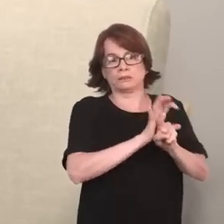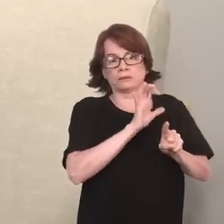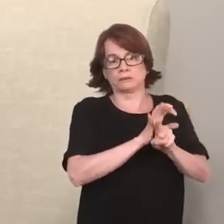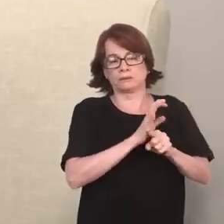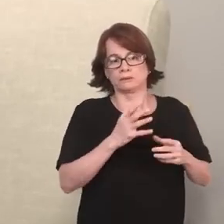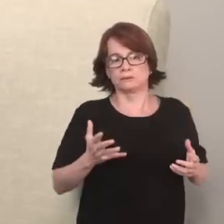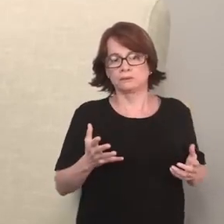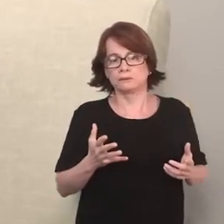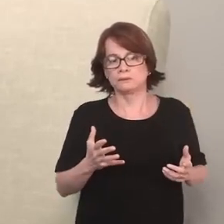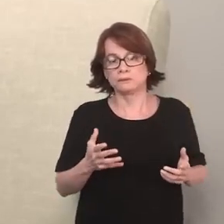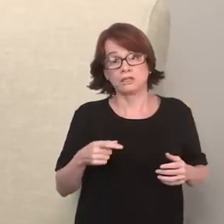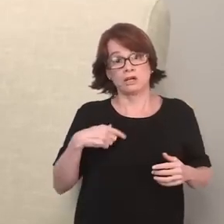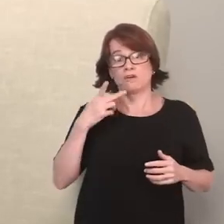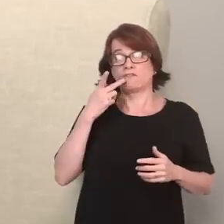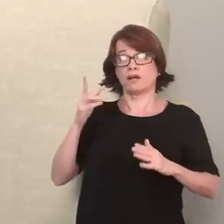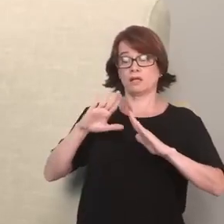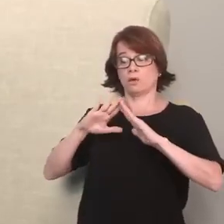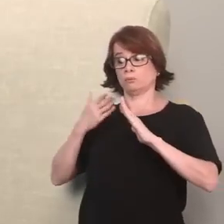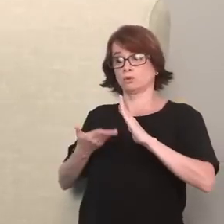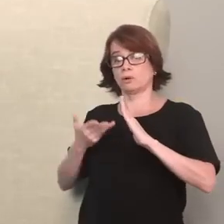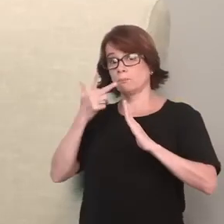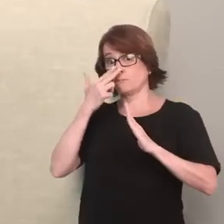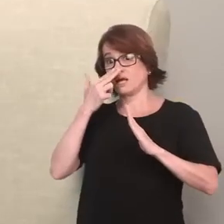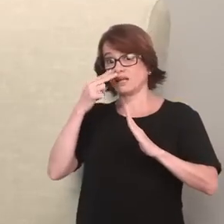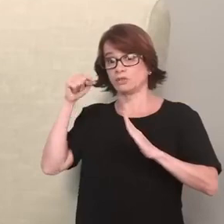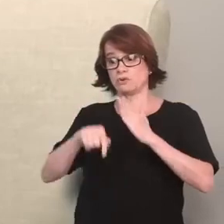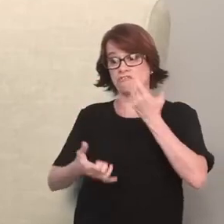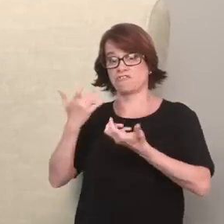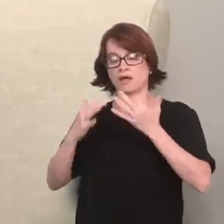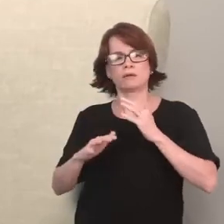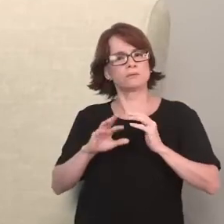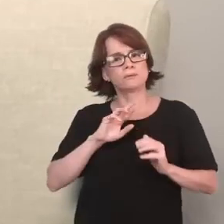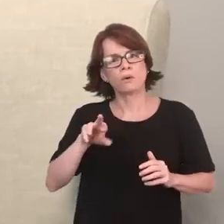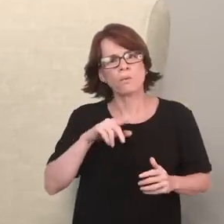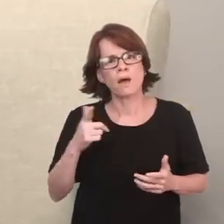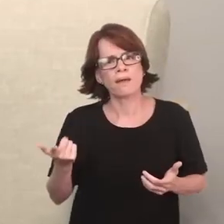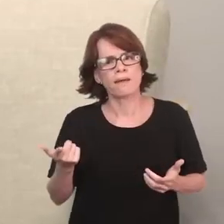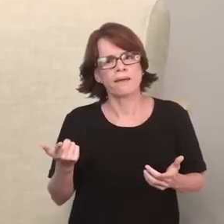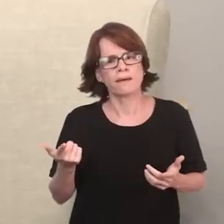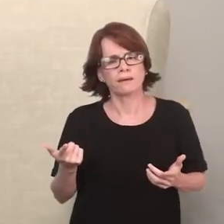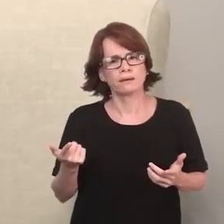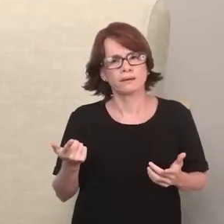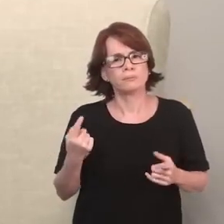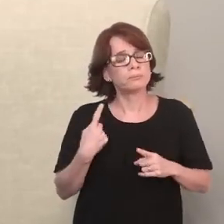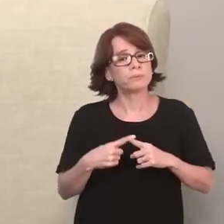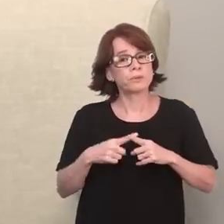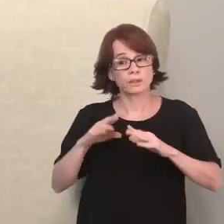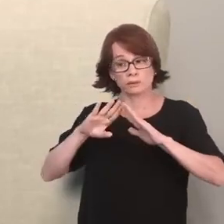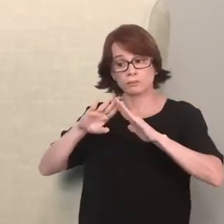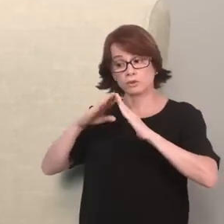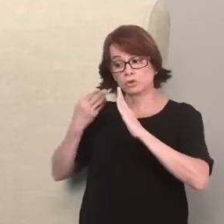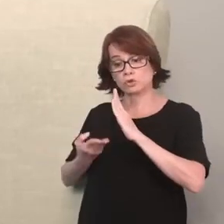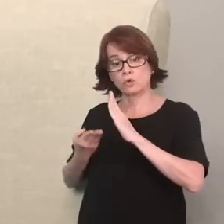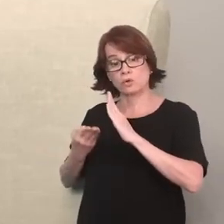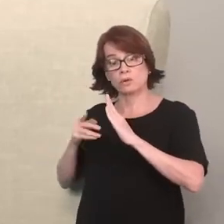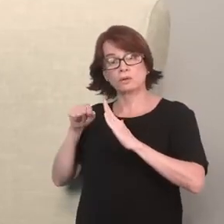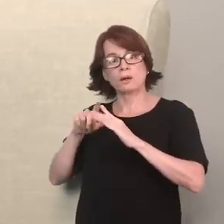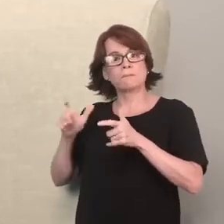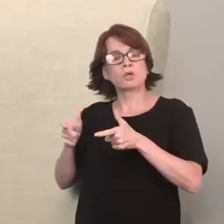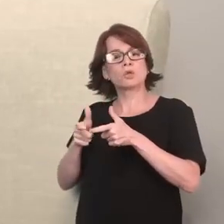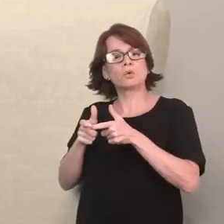se fosse um inferno, e não é. E eles dizem que defendem as minorias, não defendem coisa nenhuma, porque o homeschooling é feito por